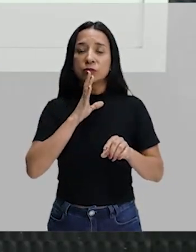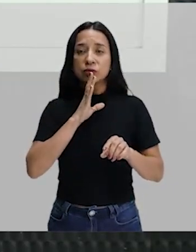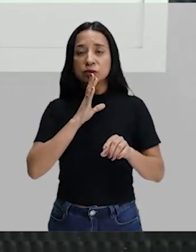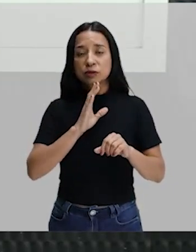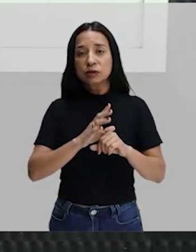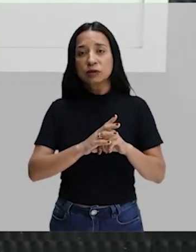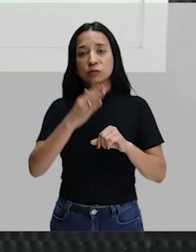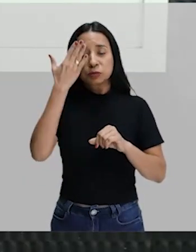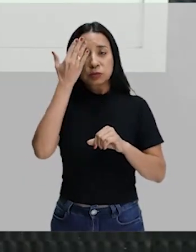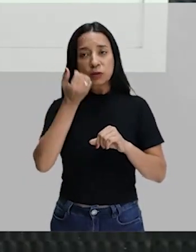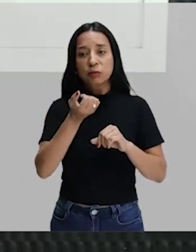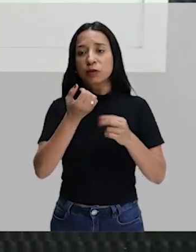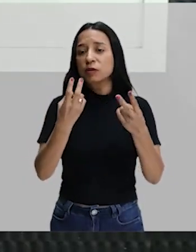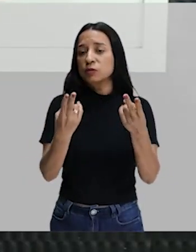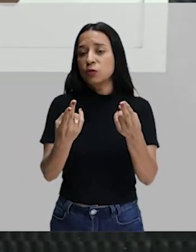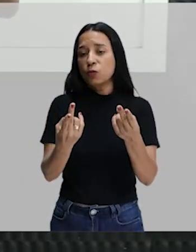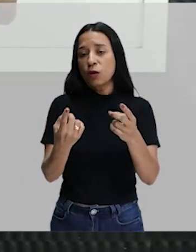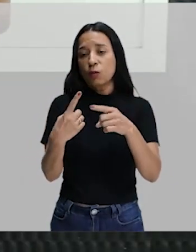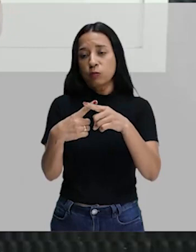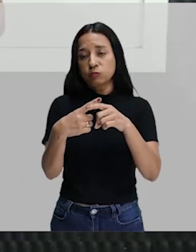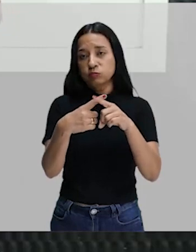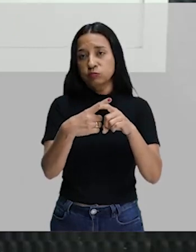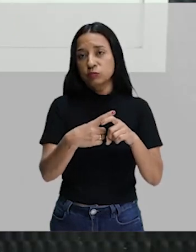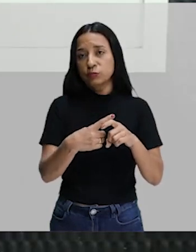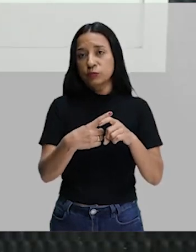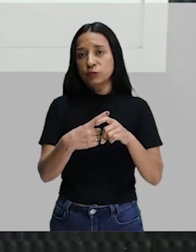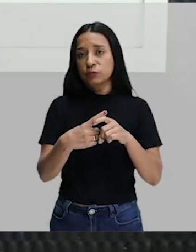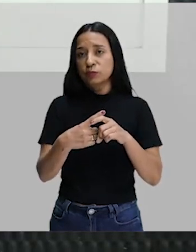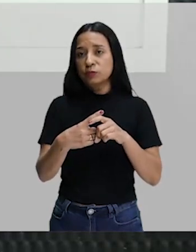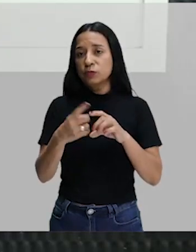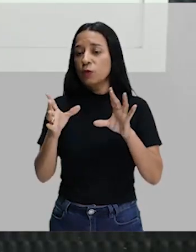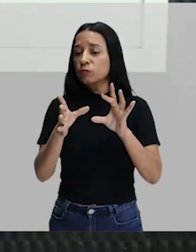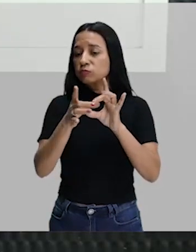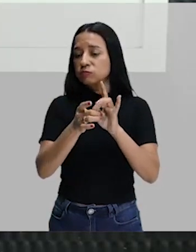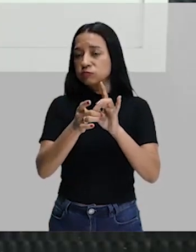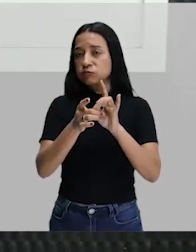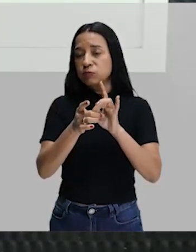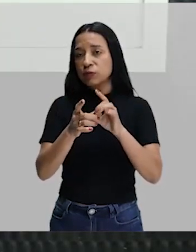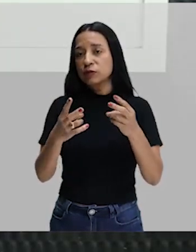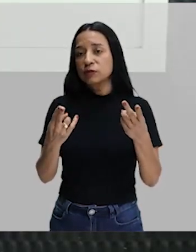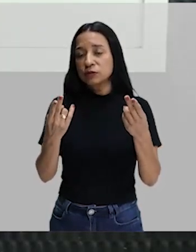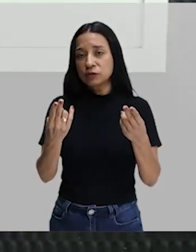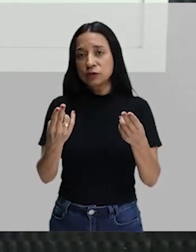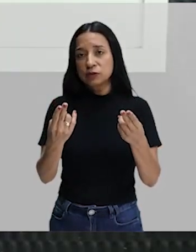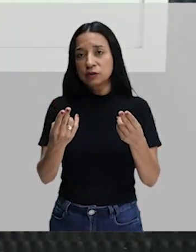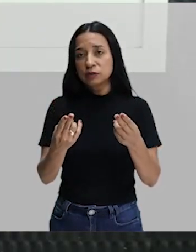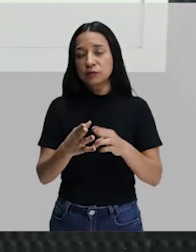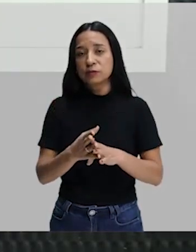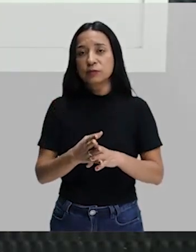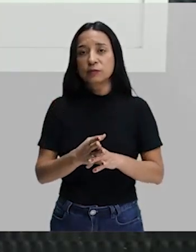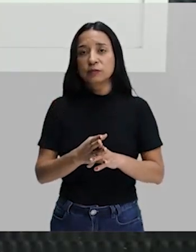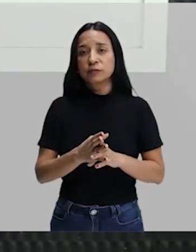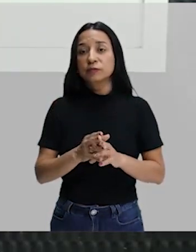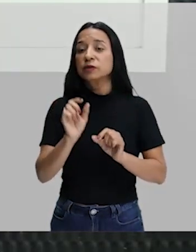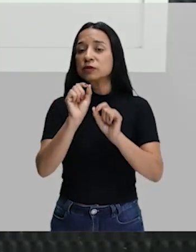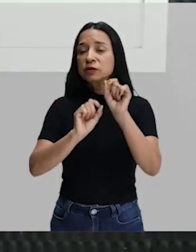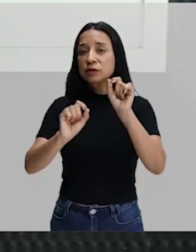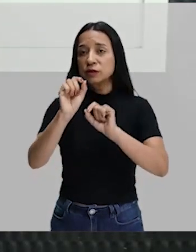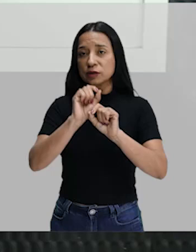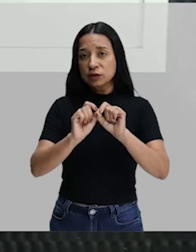polinômio ele é idêntico ao outro polinômio, quando eles formam uma identidade. Observação. Isso ocorre quando